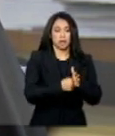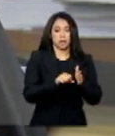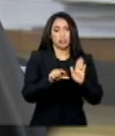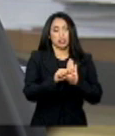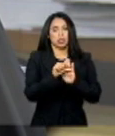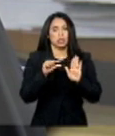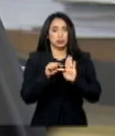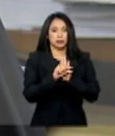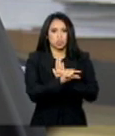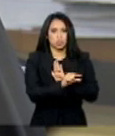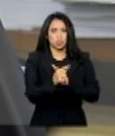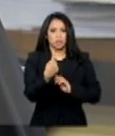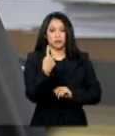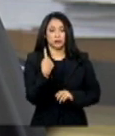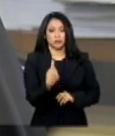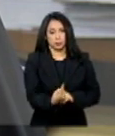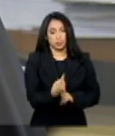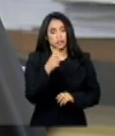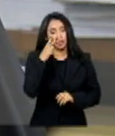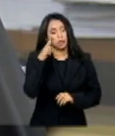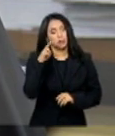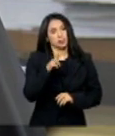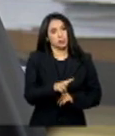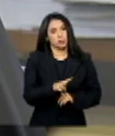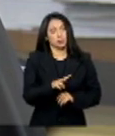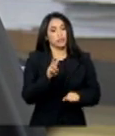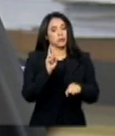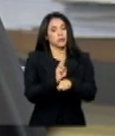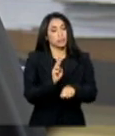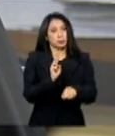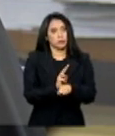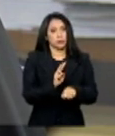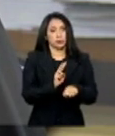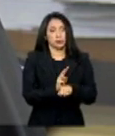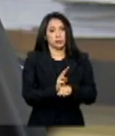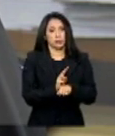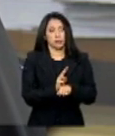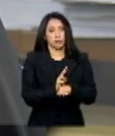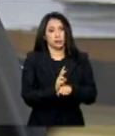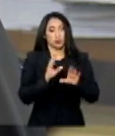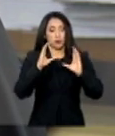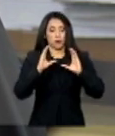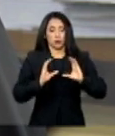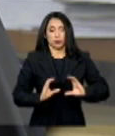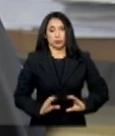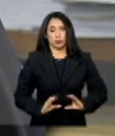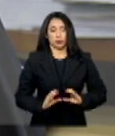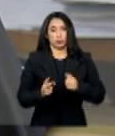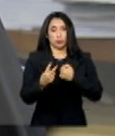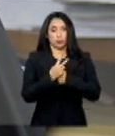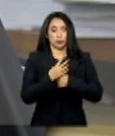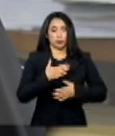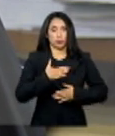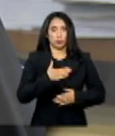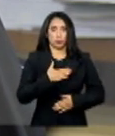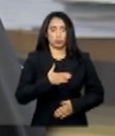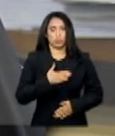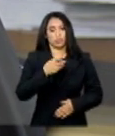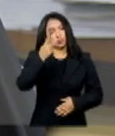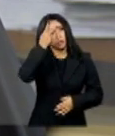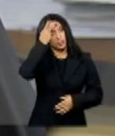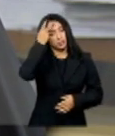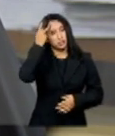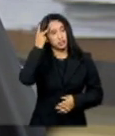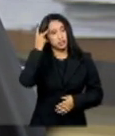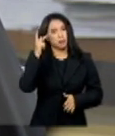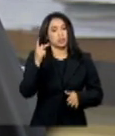da prevenção é especialmente resguardar nos casos em que a integridade física das vítimas é posta em risco fora isso